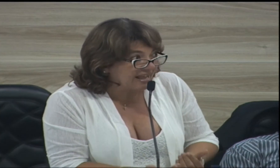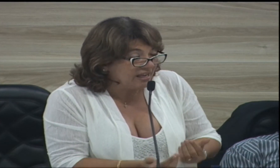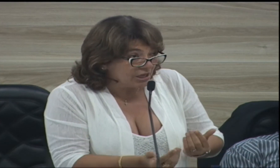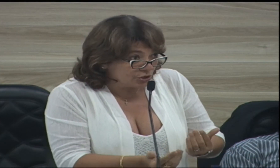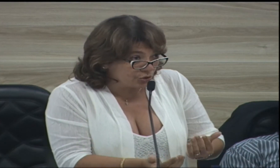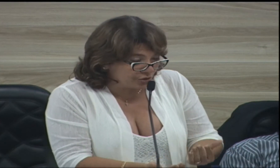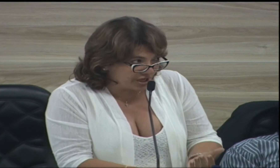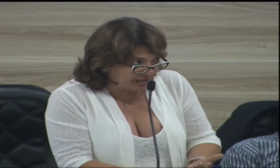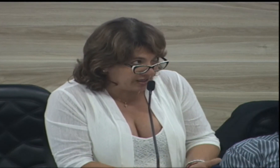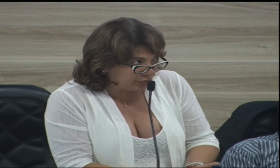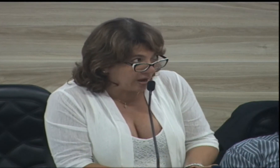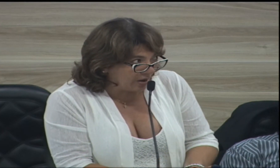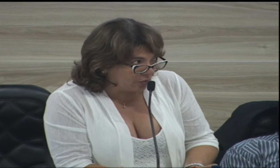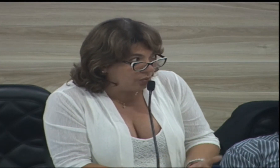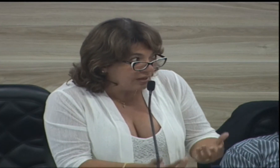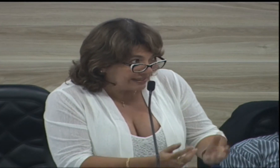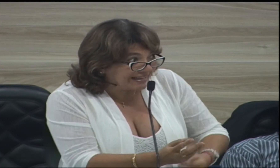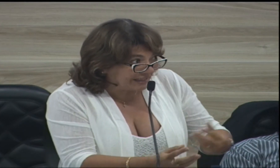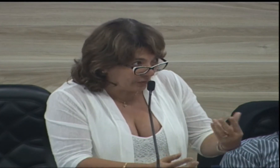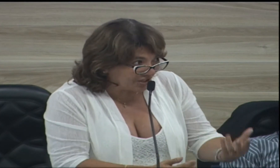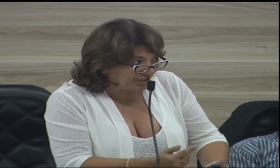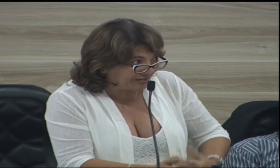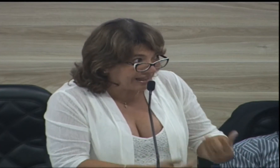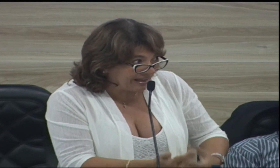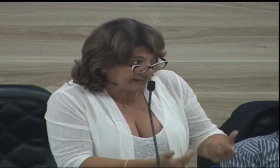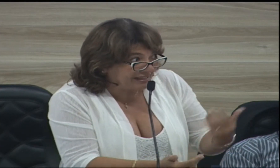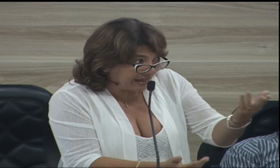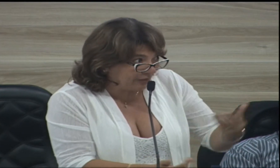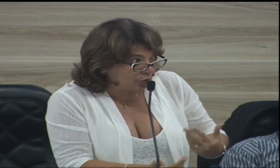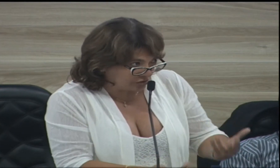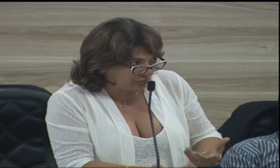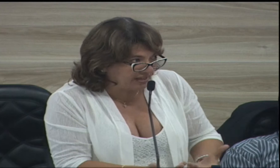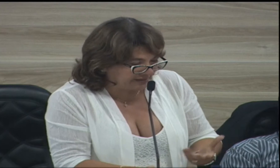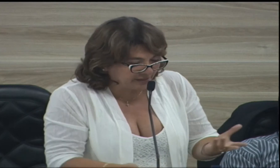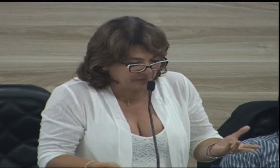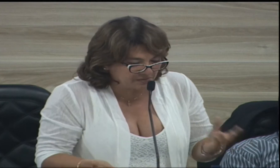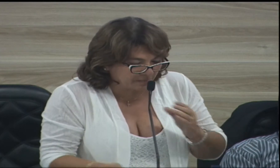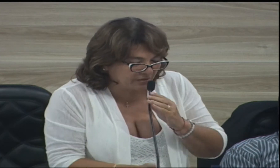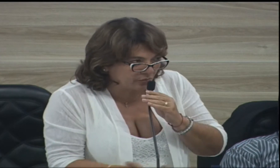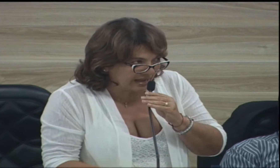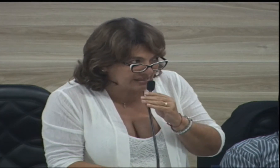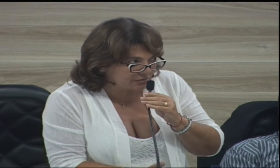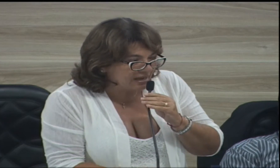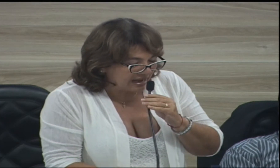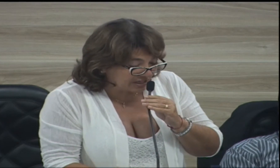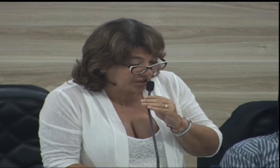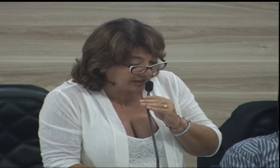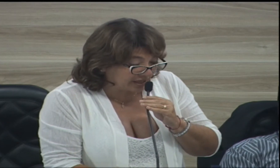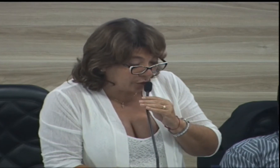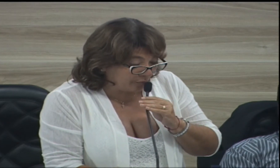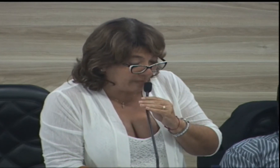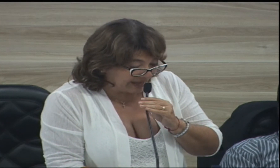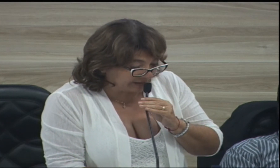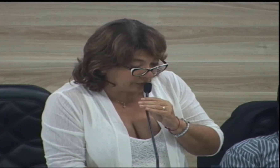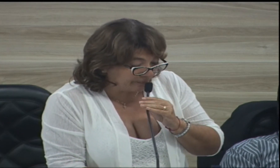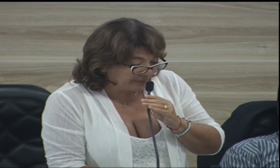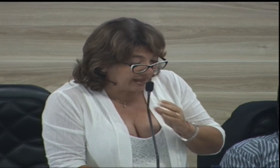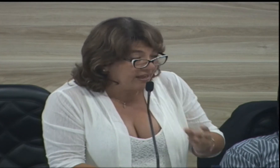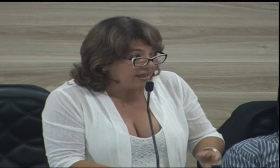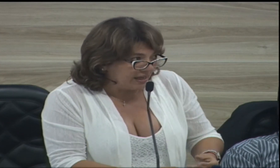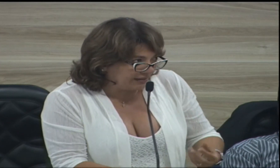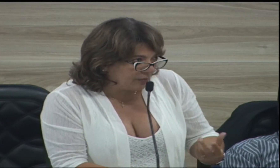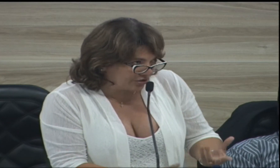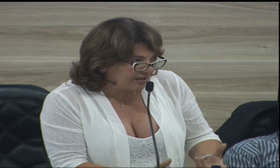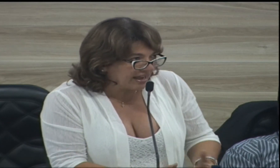gente vai estar sugerindo algo daquilo que a gente está, que é nosso dia a dia, principalmente no caso, a gente aqui como médico,